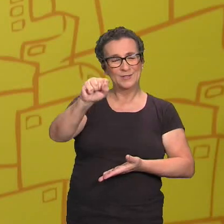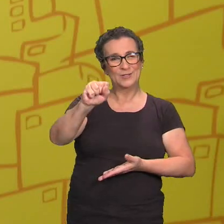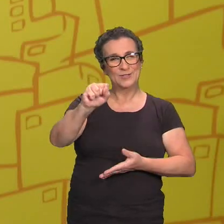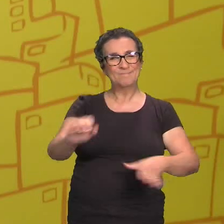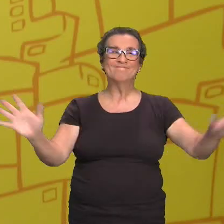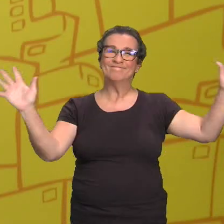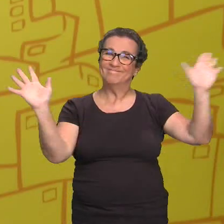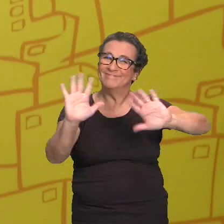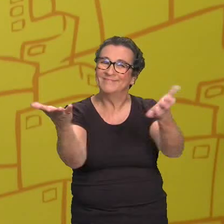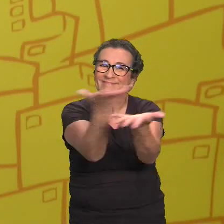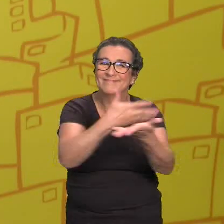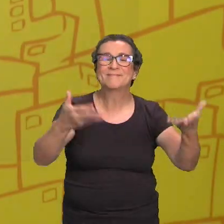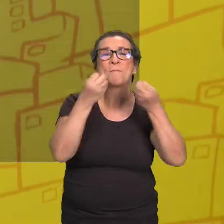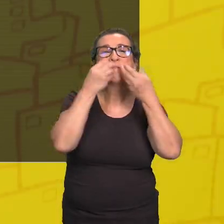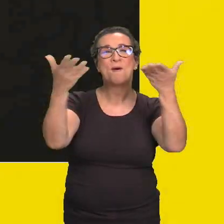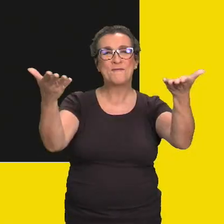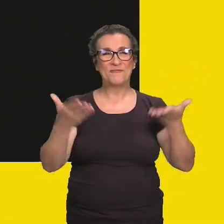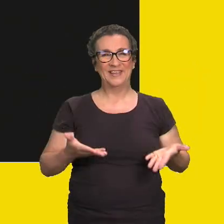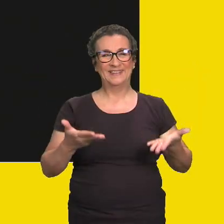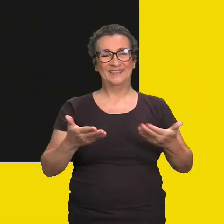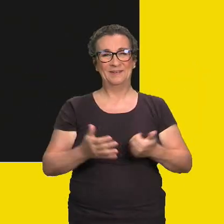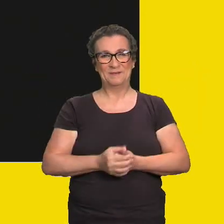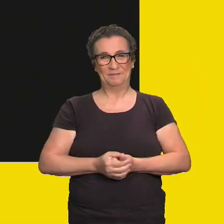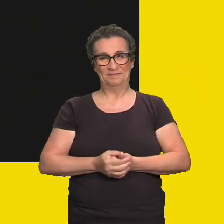professores e professoras, sejam bem-vindos.